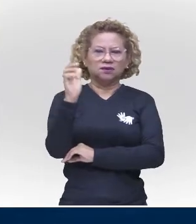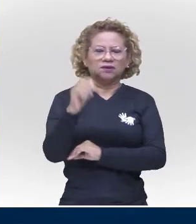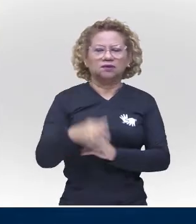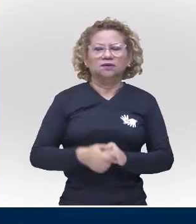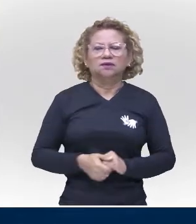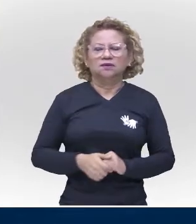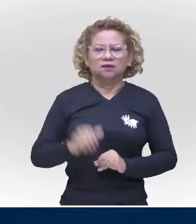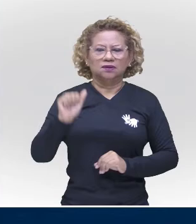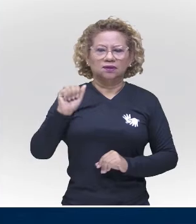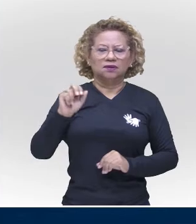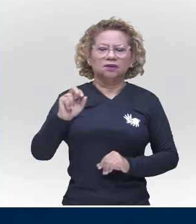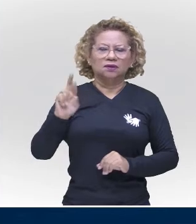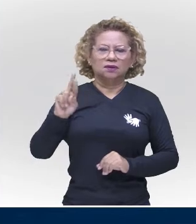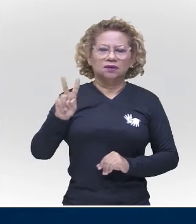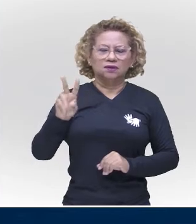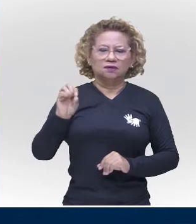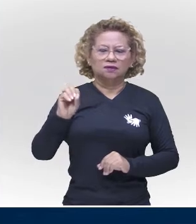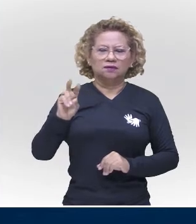arvorismo,